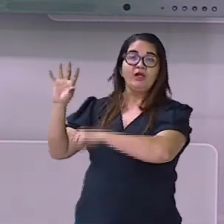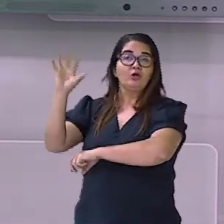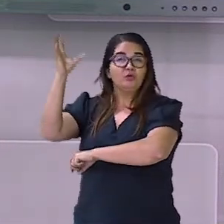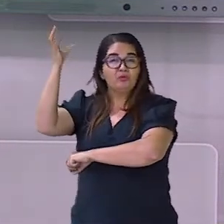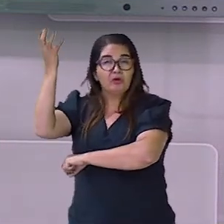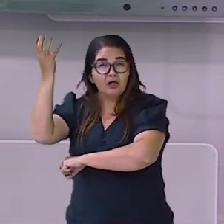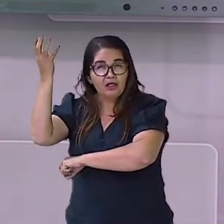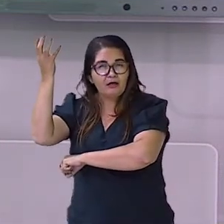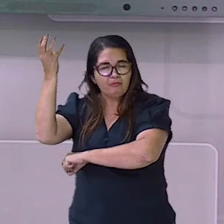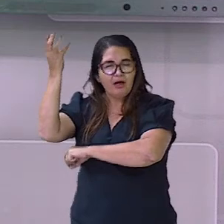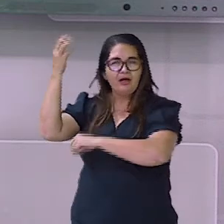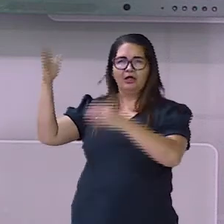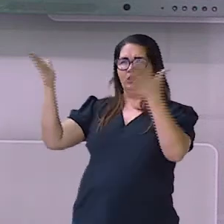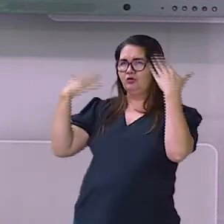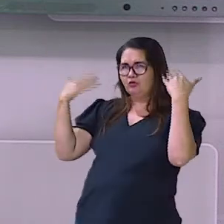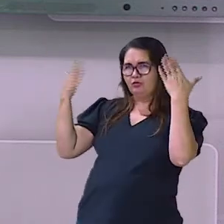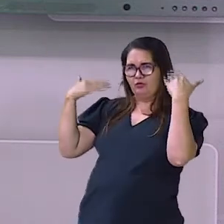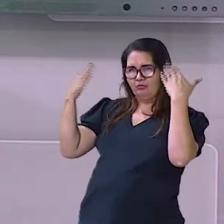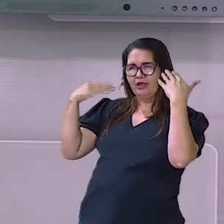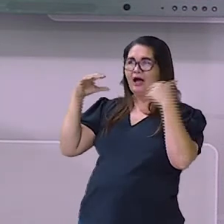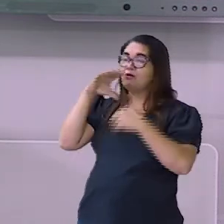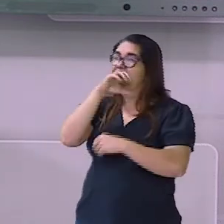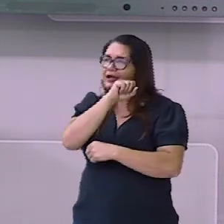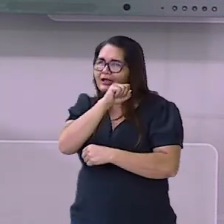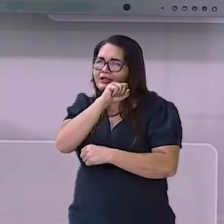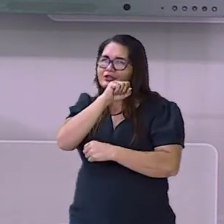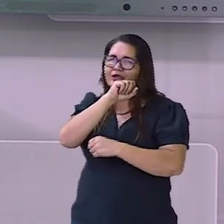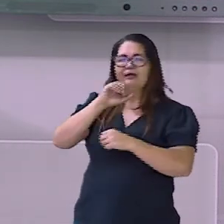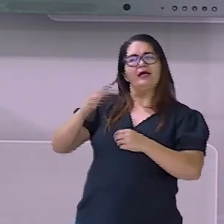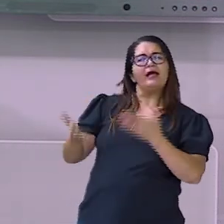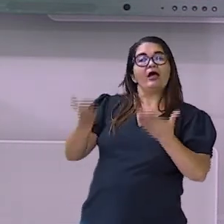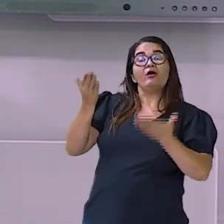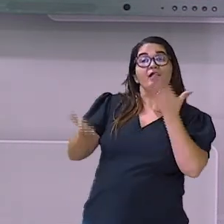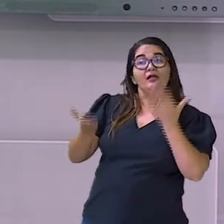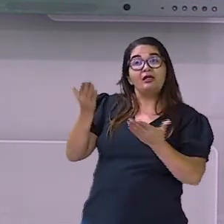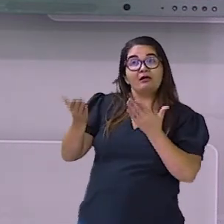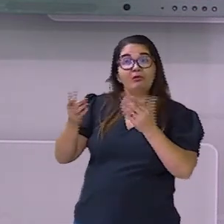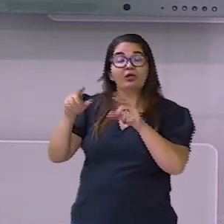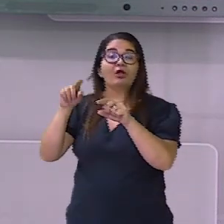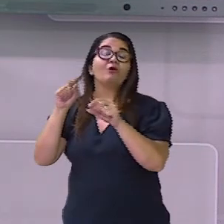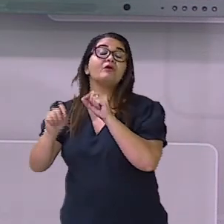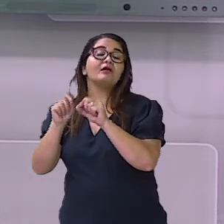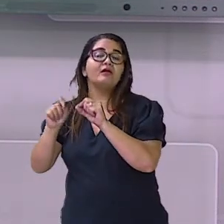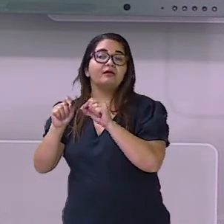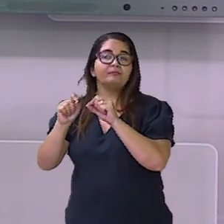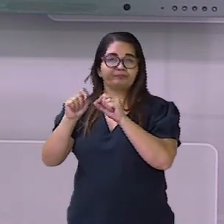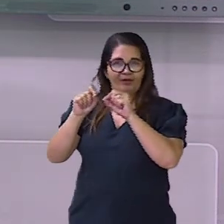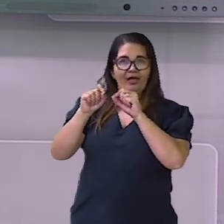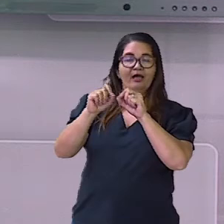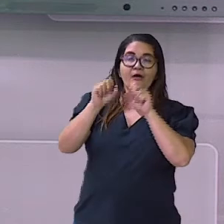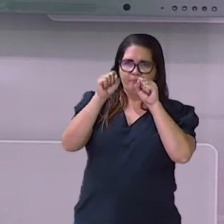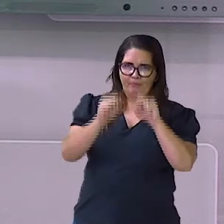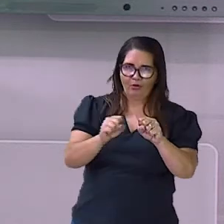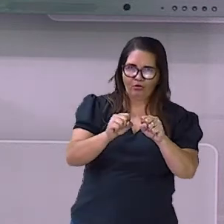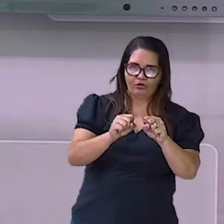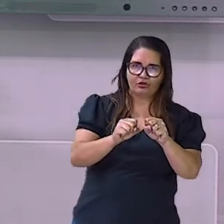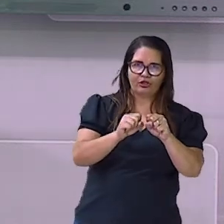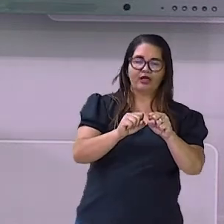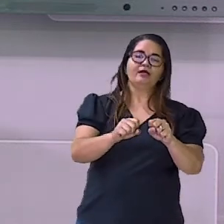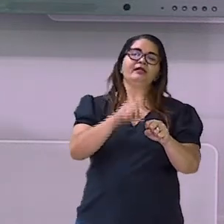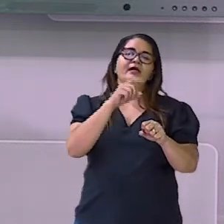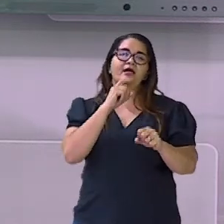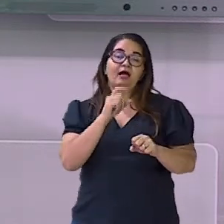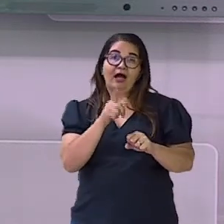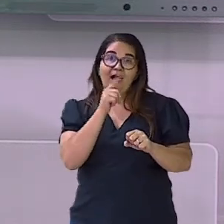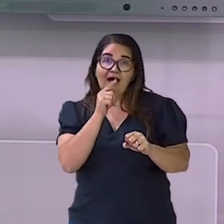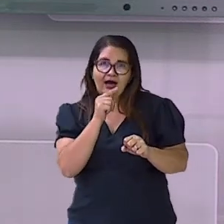Verão úmido, inverno seco. Já no clima mediterrâneo, inclusive na Europa também é assim,